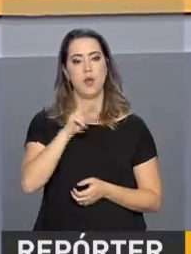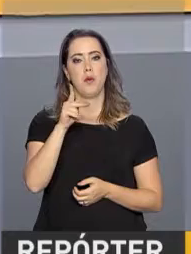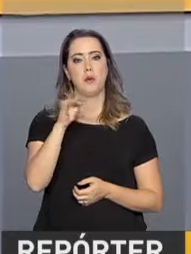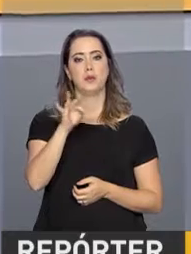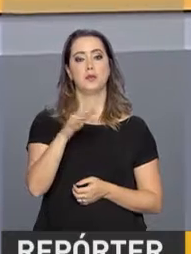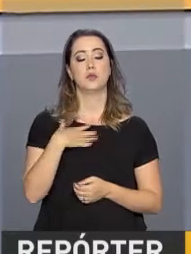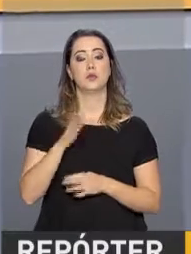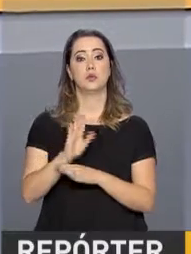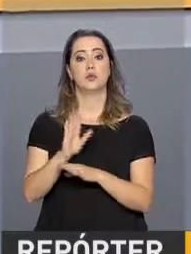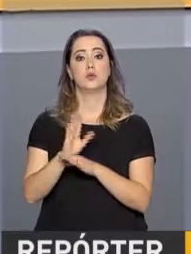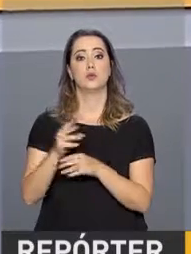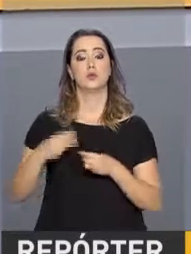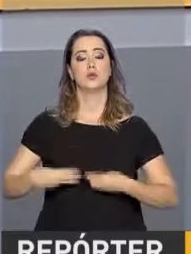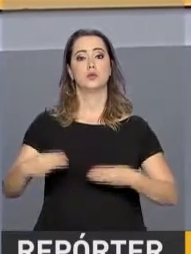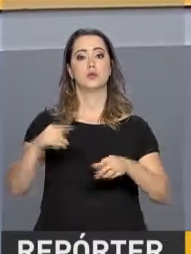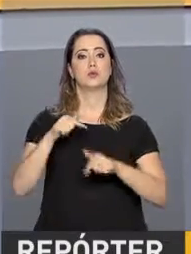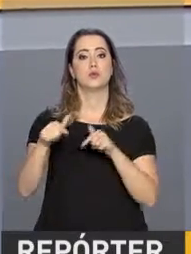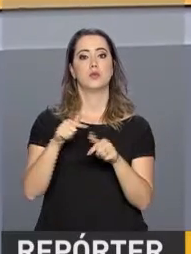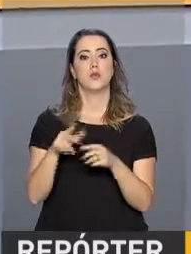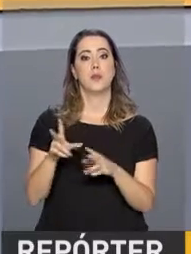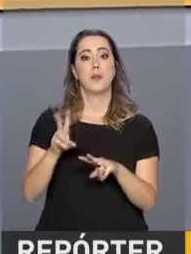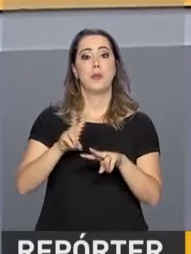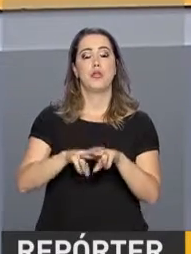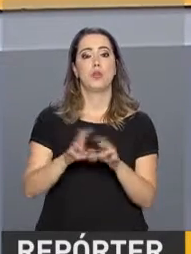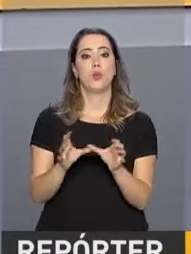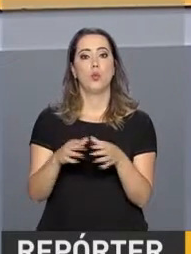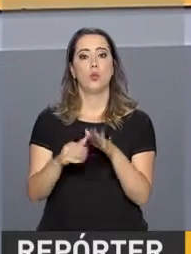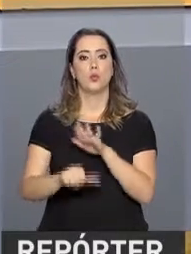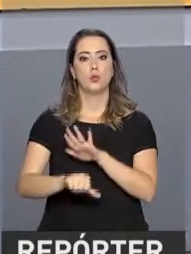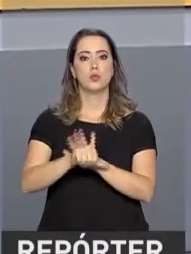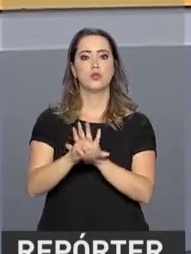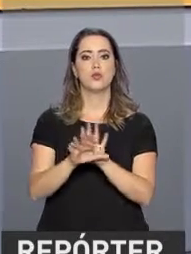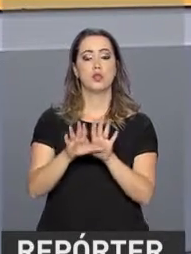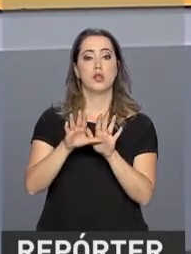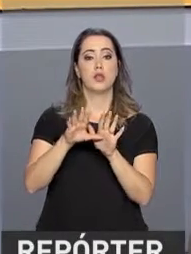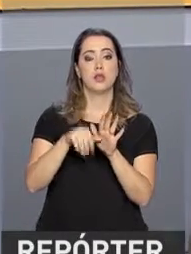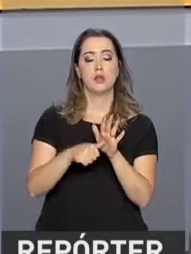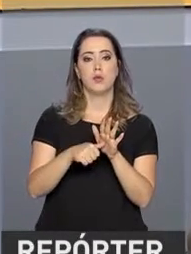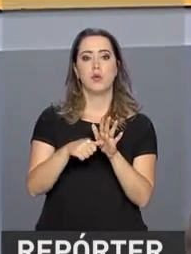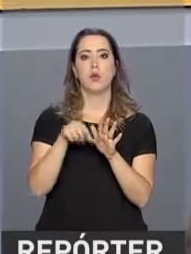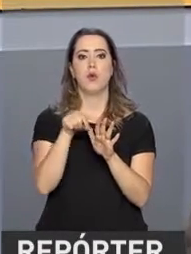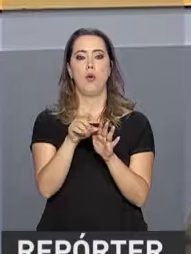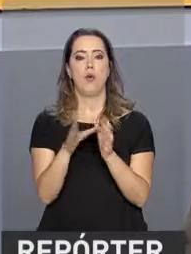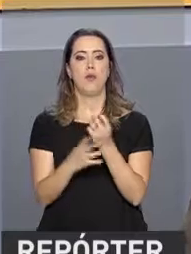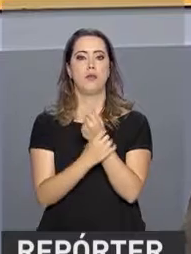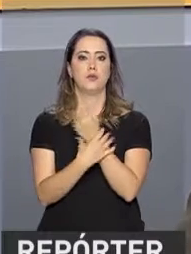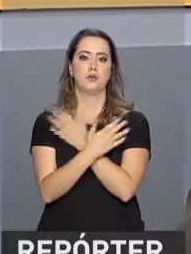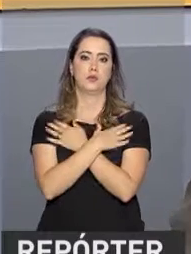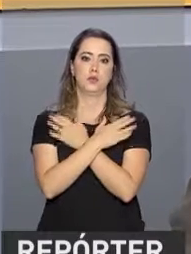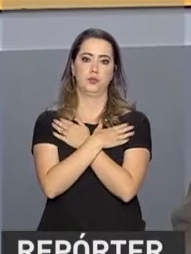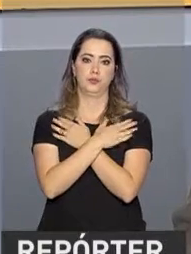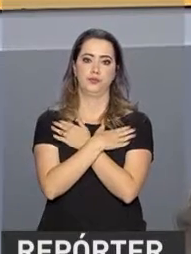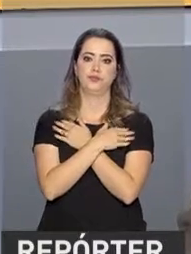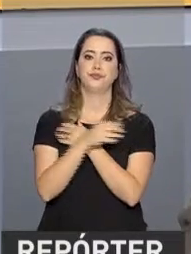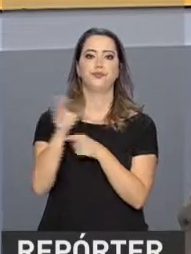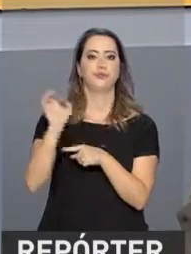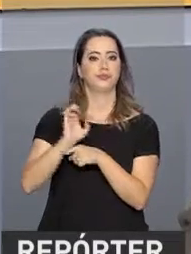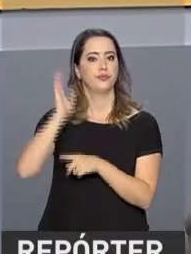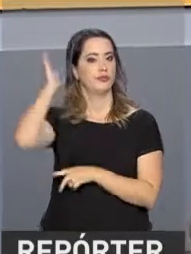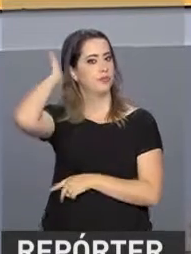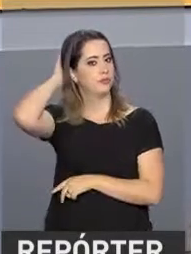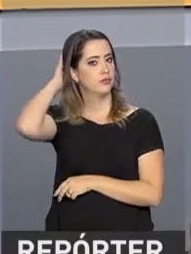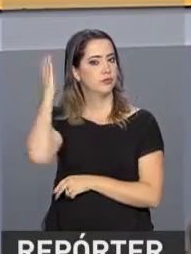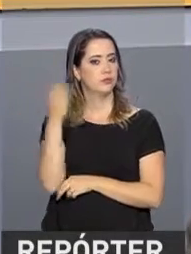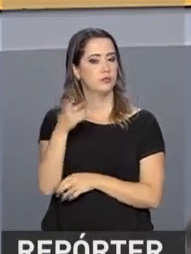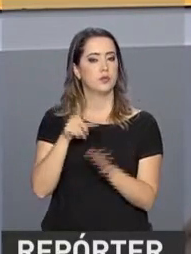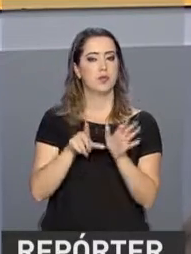com o apoio do ministério do trabalho prendeu um grupo criminoso que fraudava o seguro desemprego no estado do pará segundo a investigação